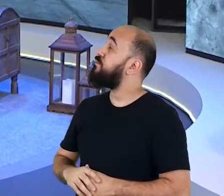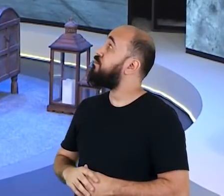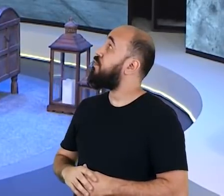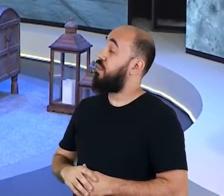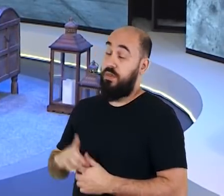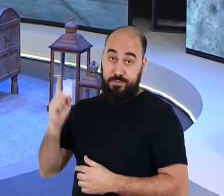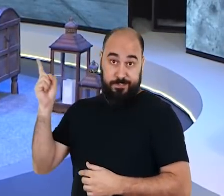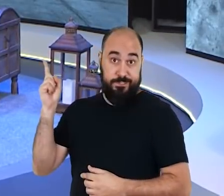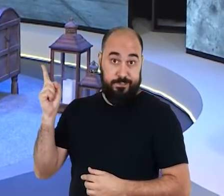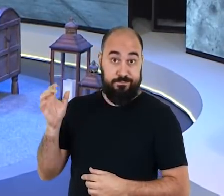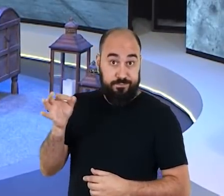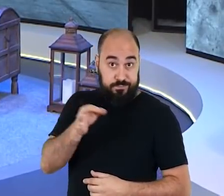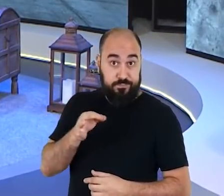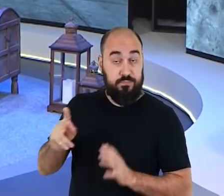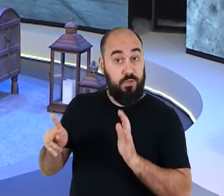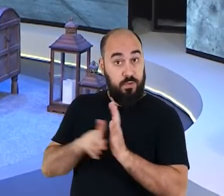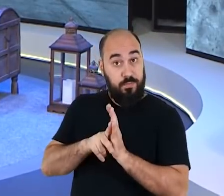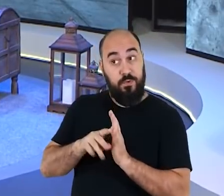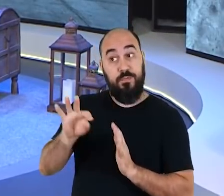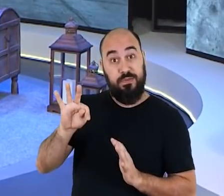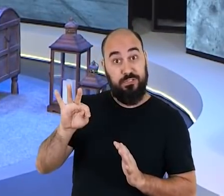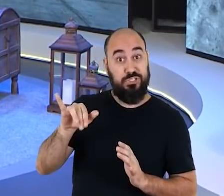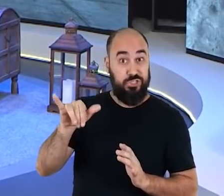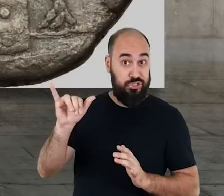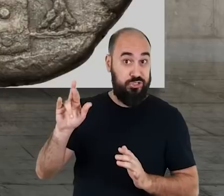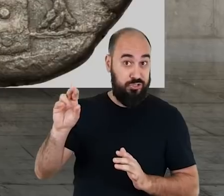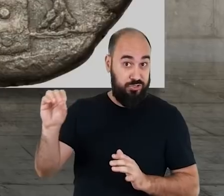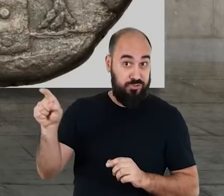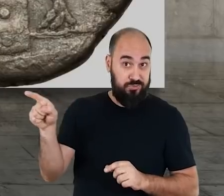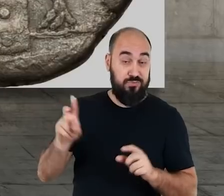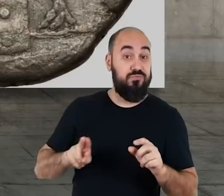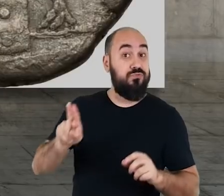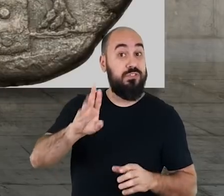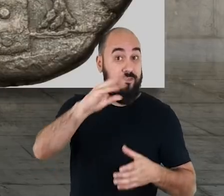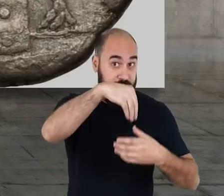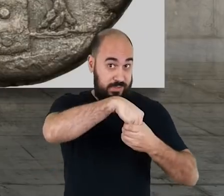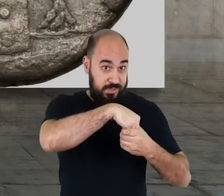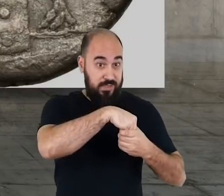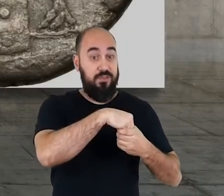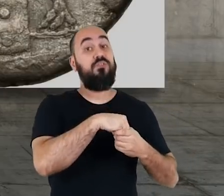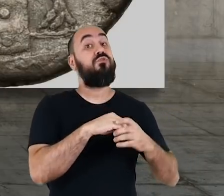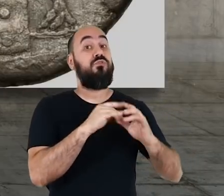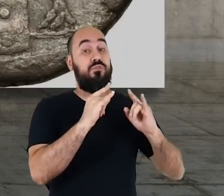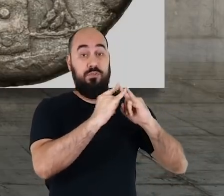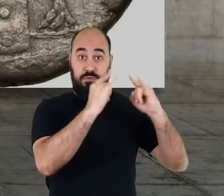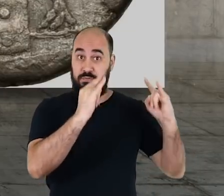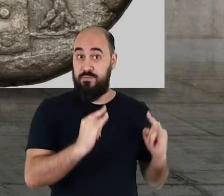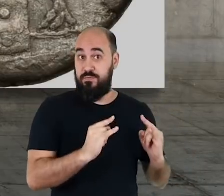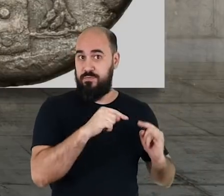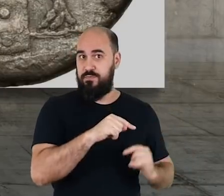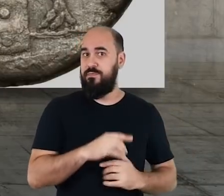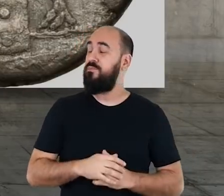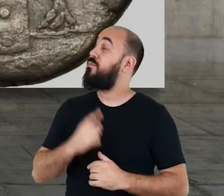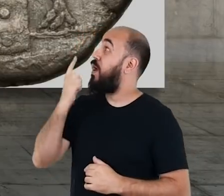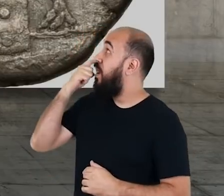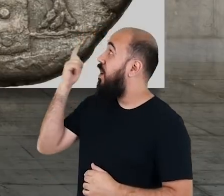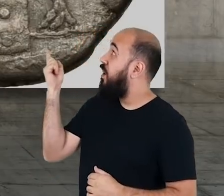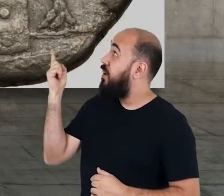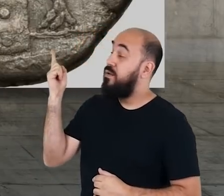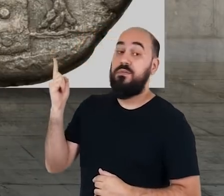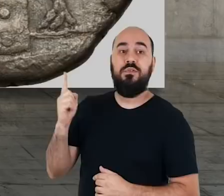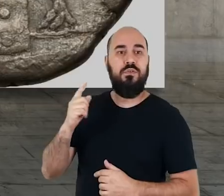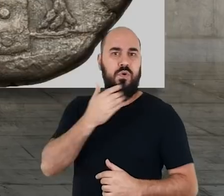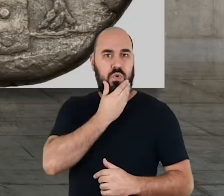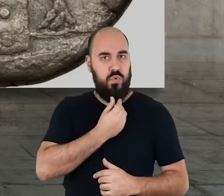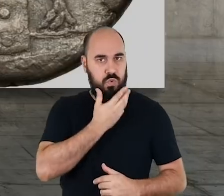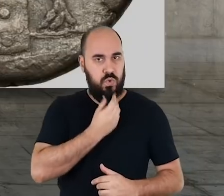no telão. Você vê que aqui você tem, como eu falei, a foto do rei de Tiro e atrás a águia,